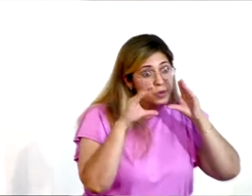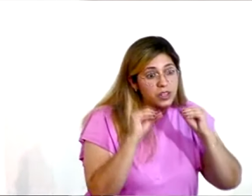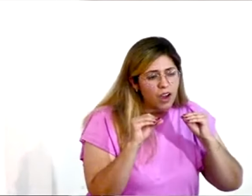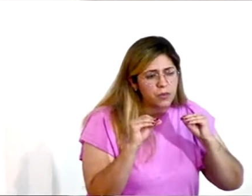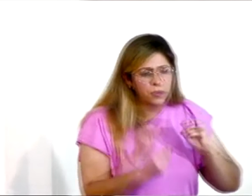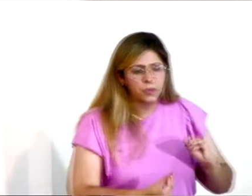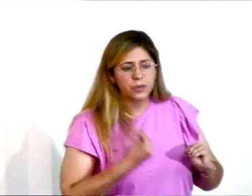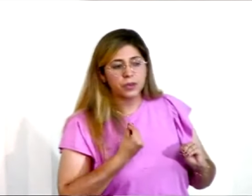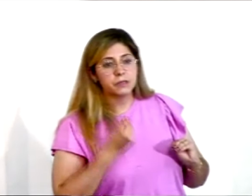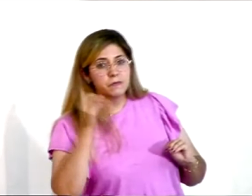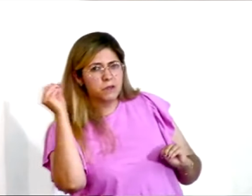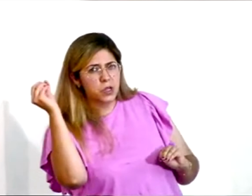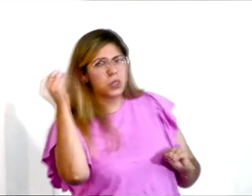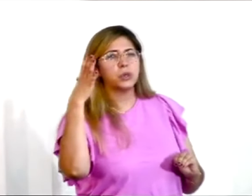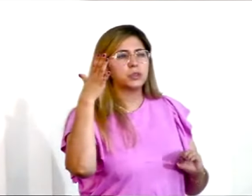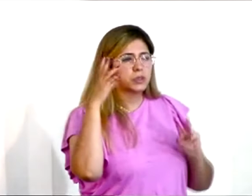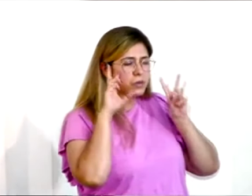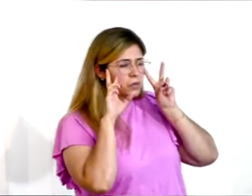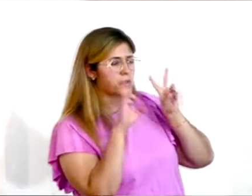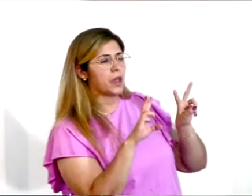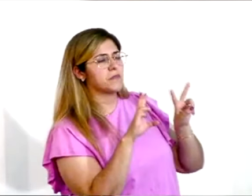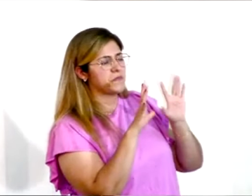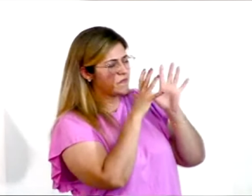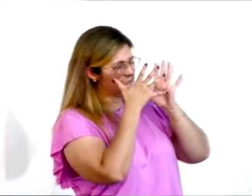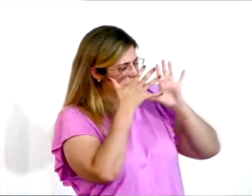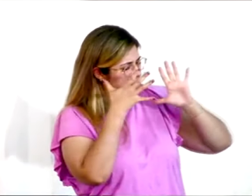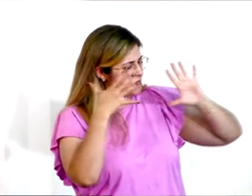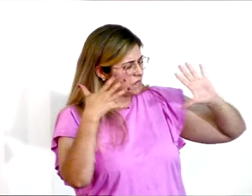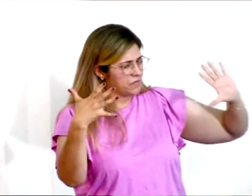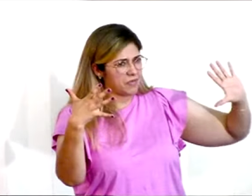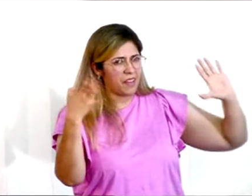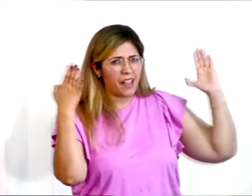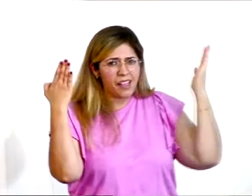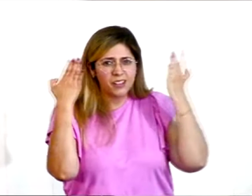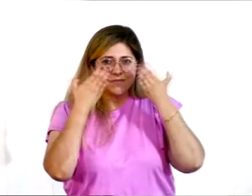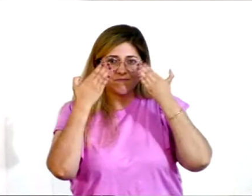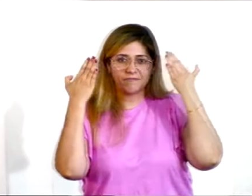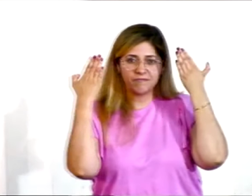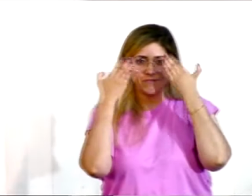minha luz. E então a palavra de Deus diz que essa luz foi tão forte,